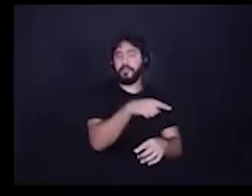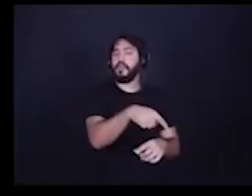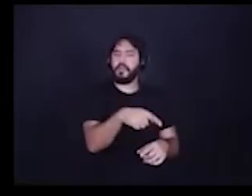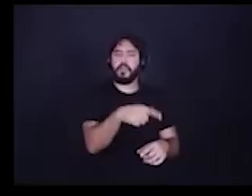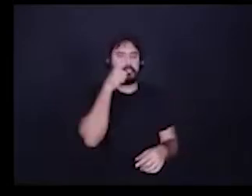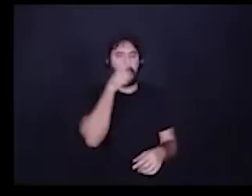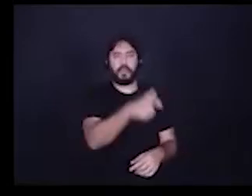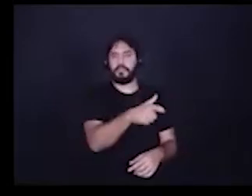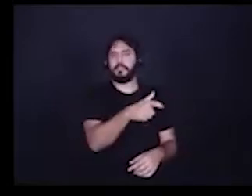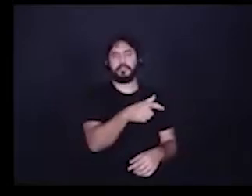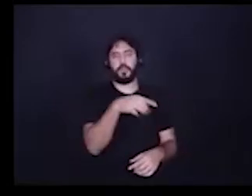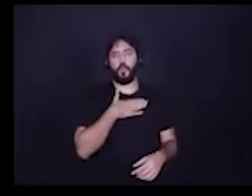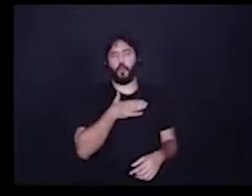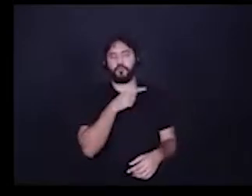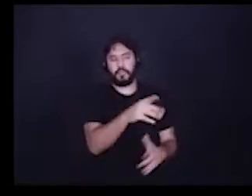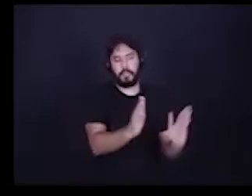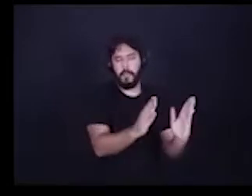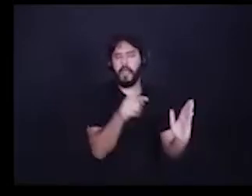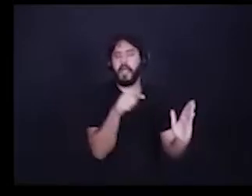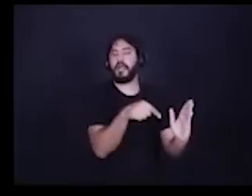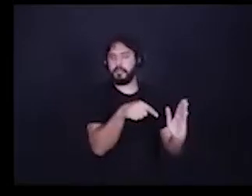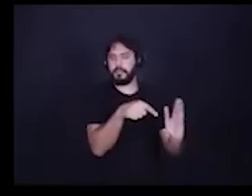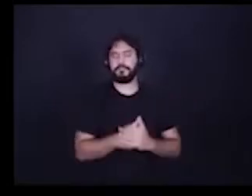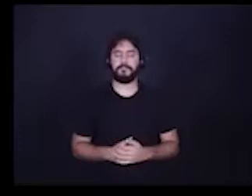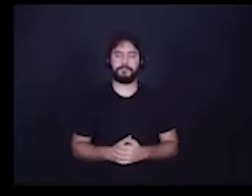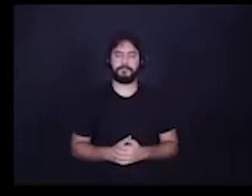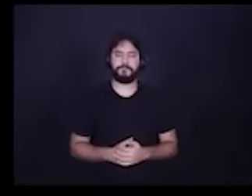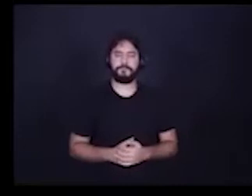mim de fazer o trabalho.